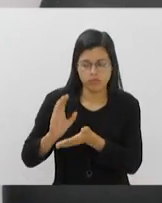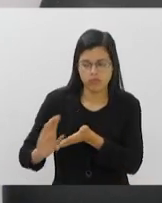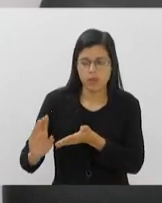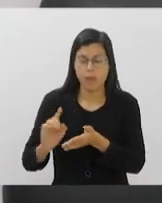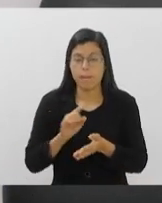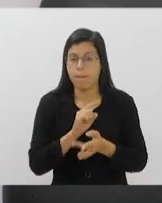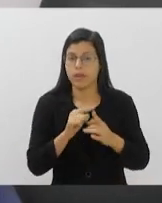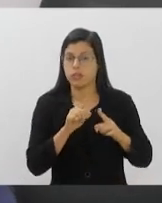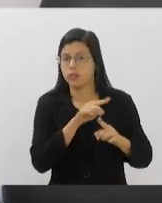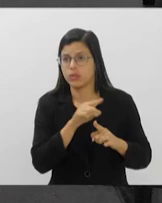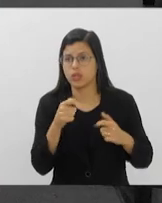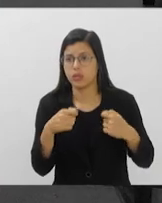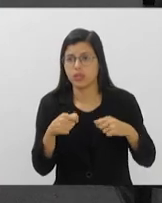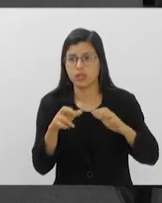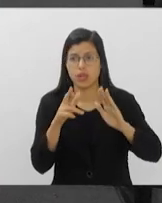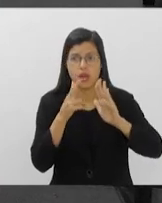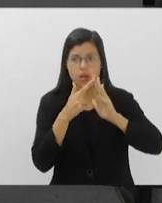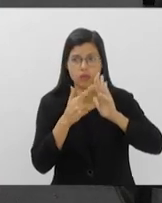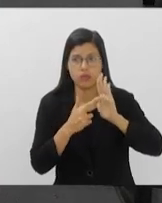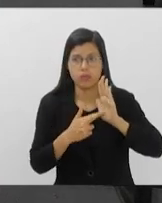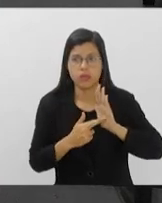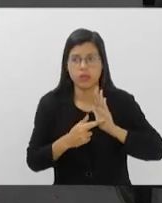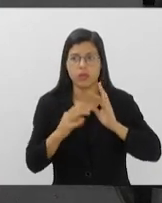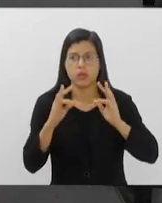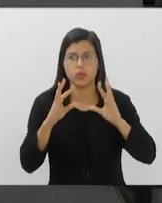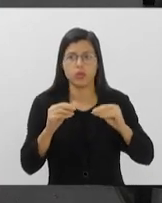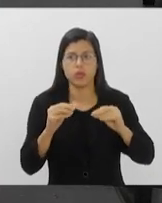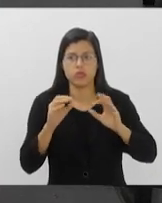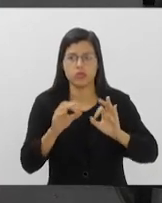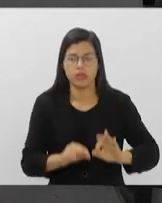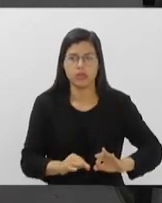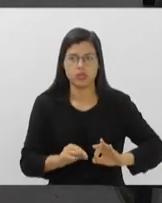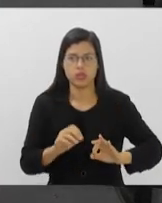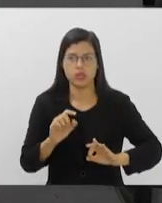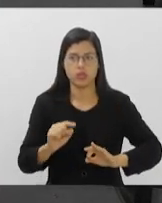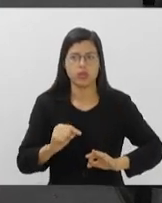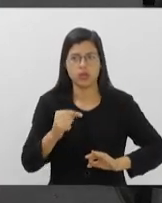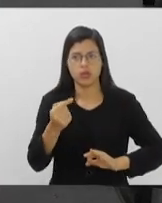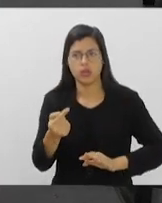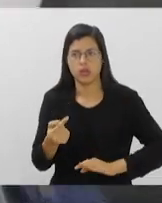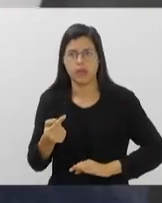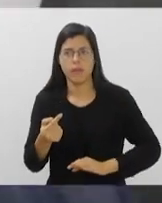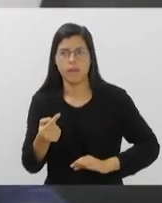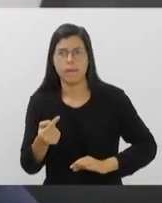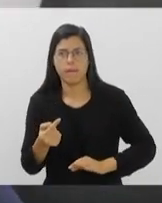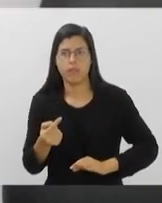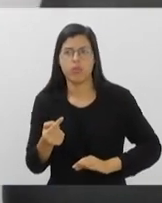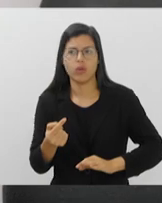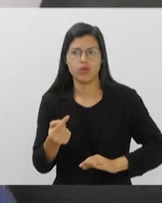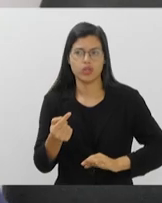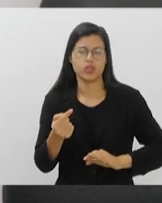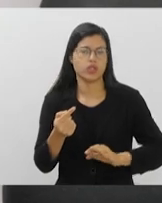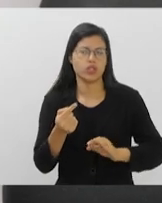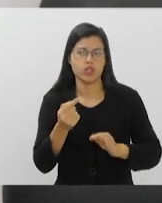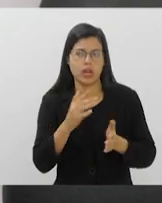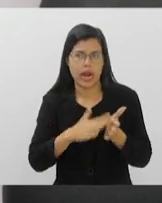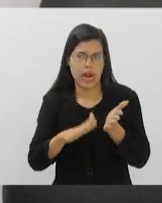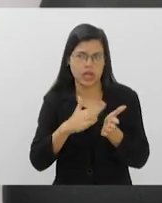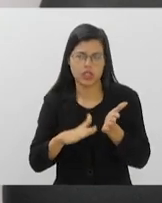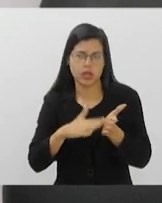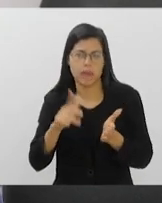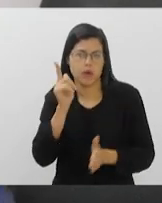têm que fazer regulamentar imediatamente tudo certinho para eles poderem fazer isso e depois sola de sapato e saliva gastar essas duas coisas para